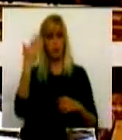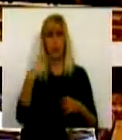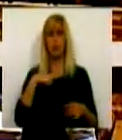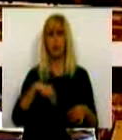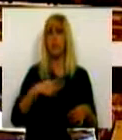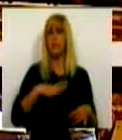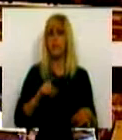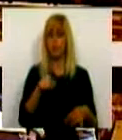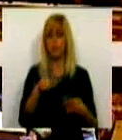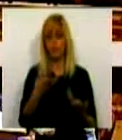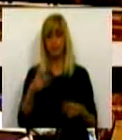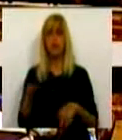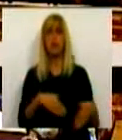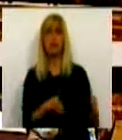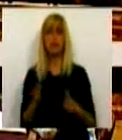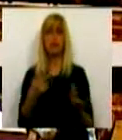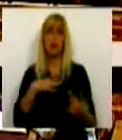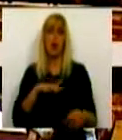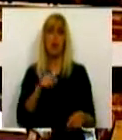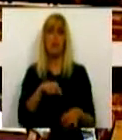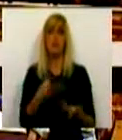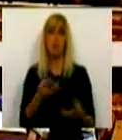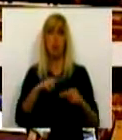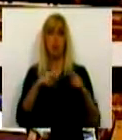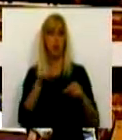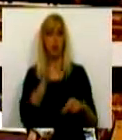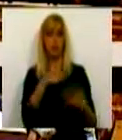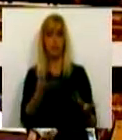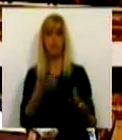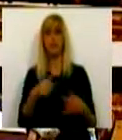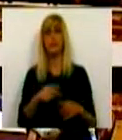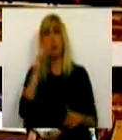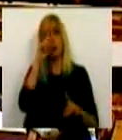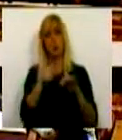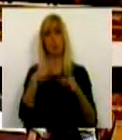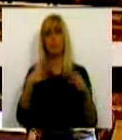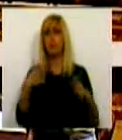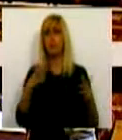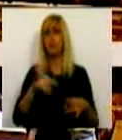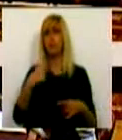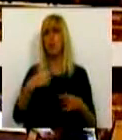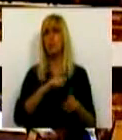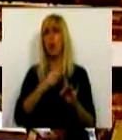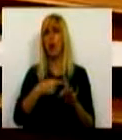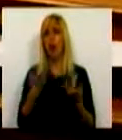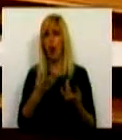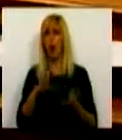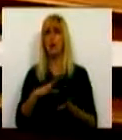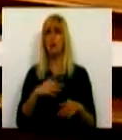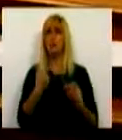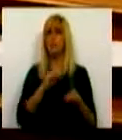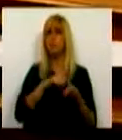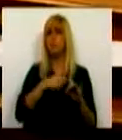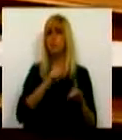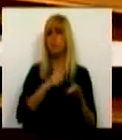que queremos e, sobretudo, sobre as estratégias que queremos para o construir. Os grandes objetivos para os próximos anos orientam-se para uma década de convergência com a